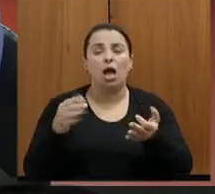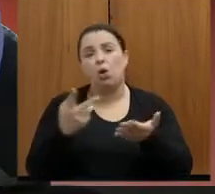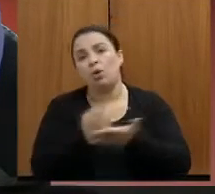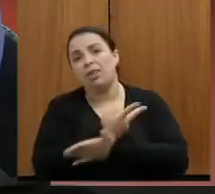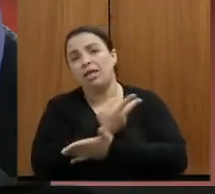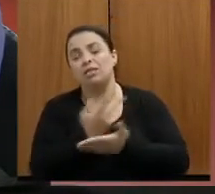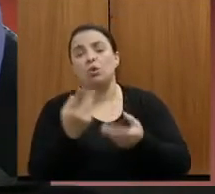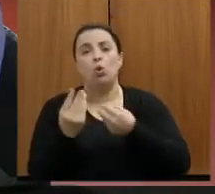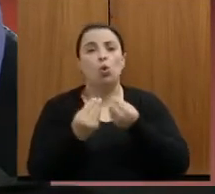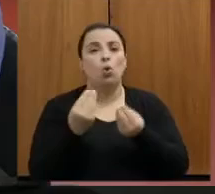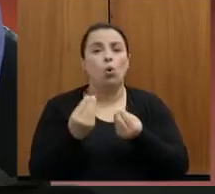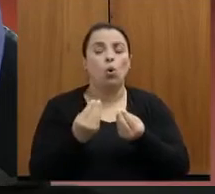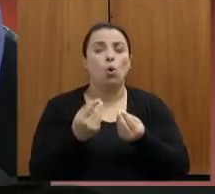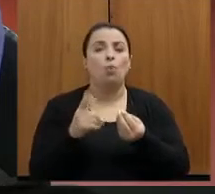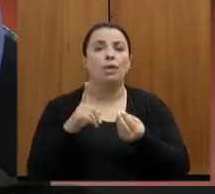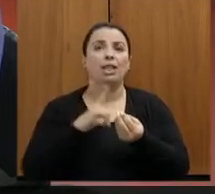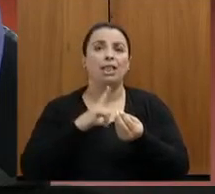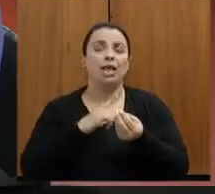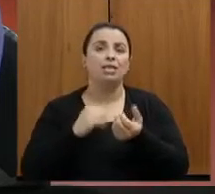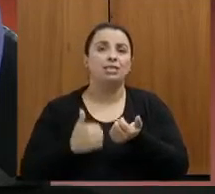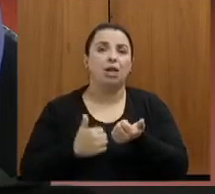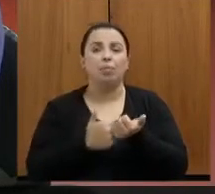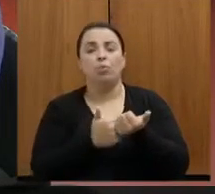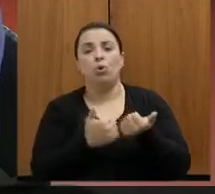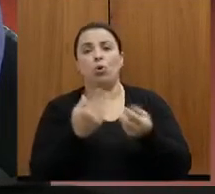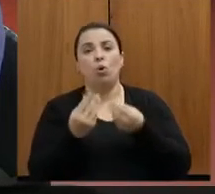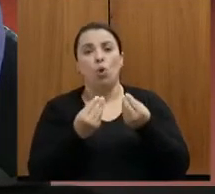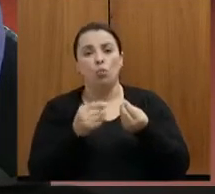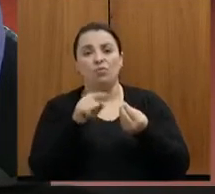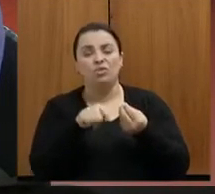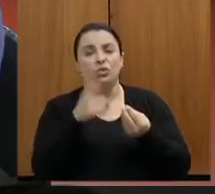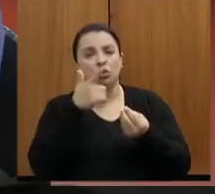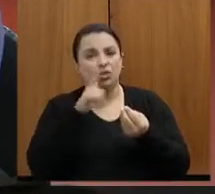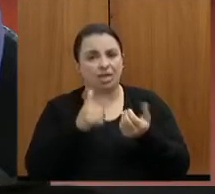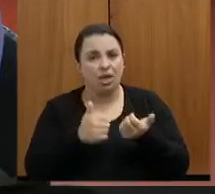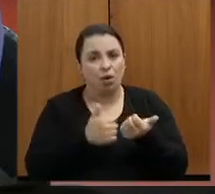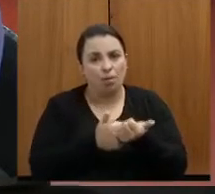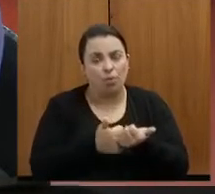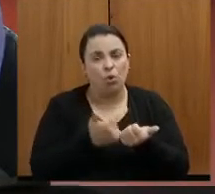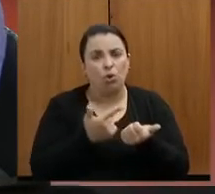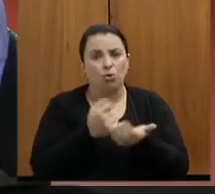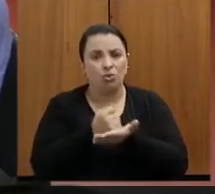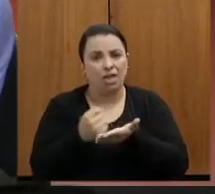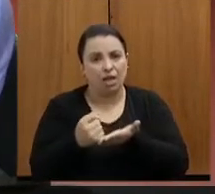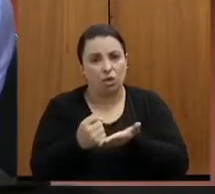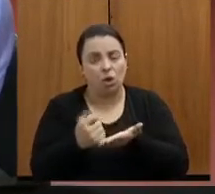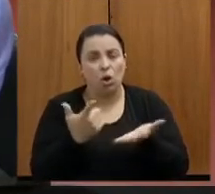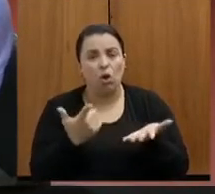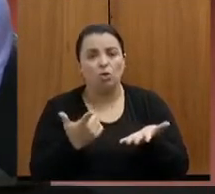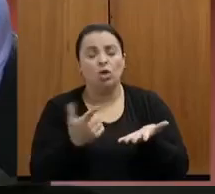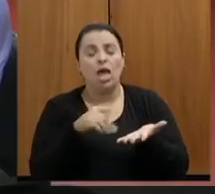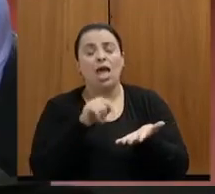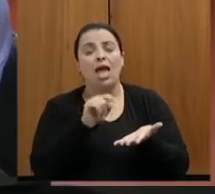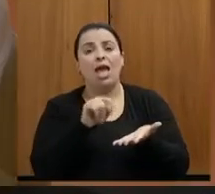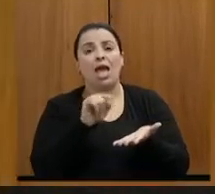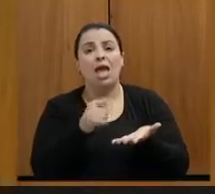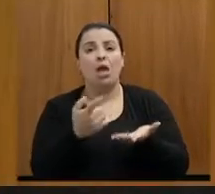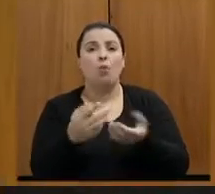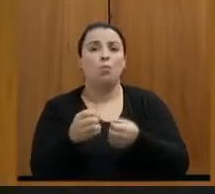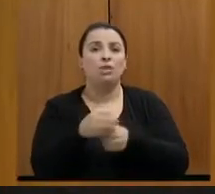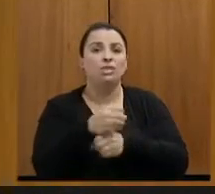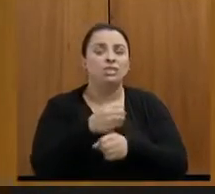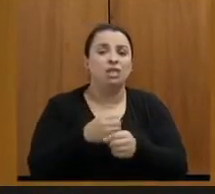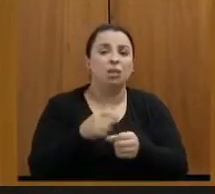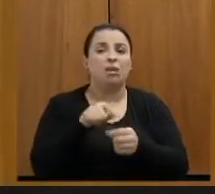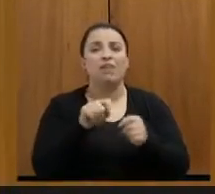Como que está acontecendo? Vocês estão tendo todo o apoio? É o município que faz